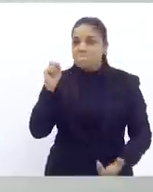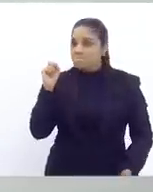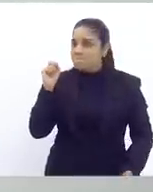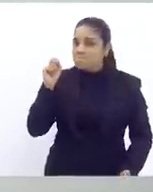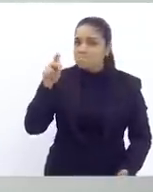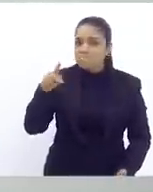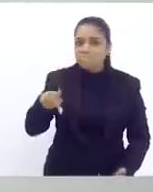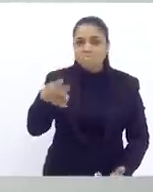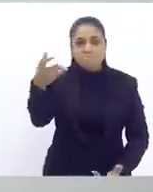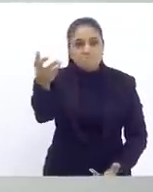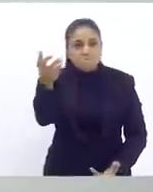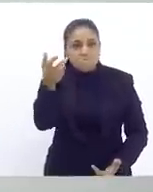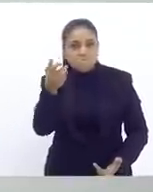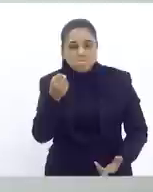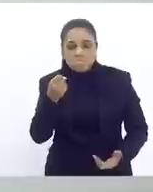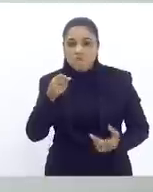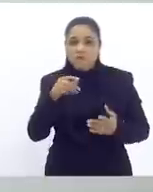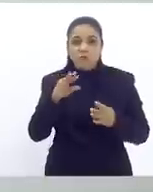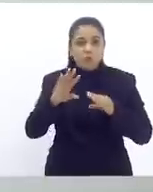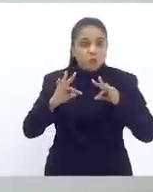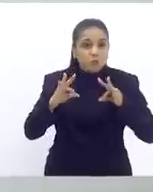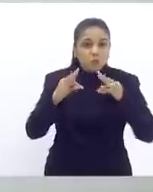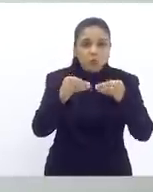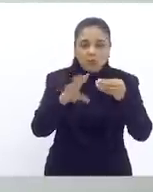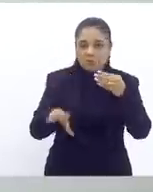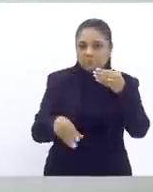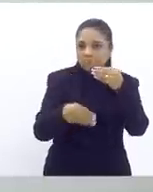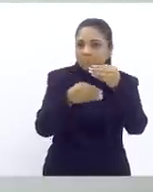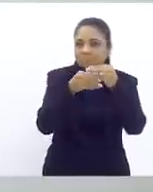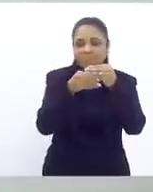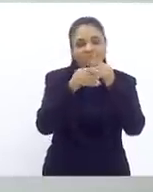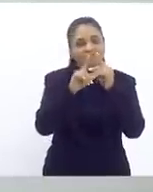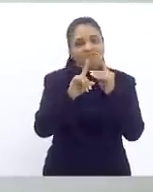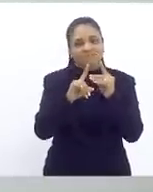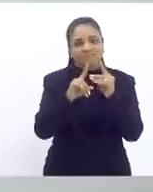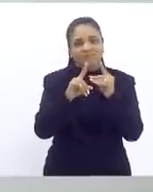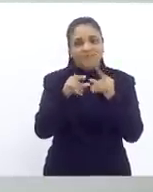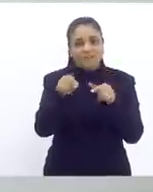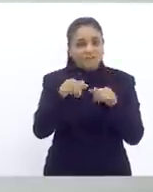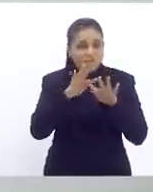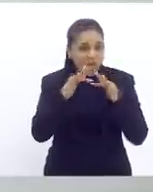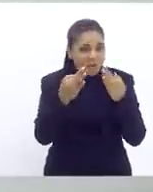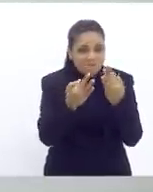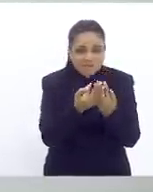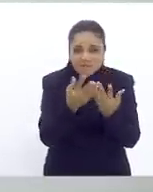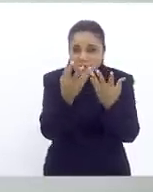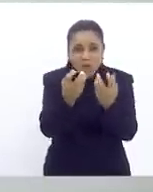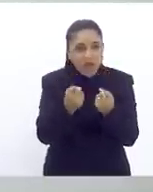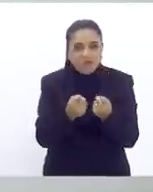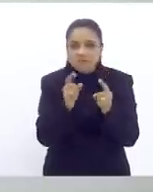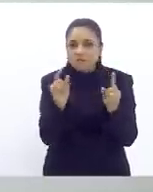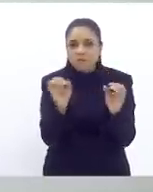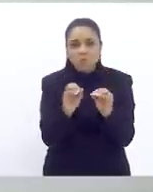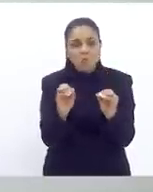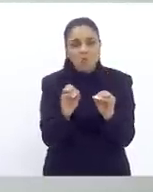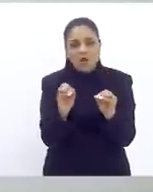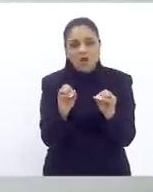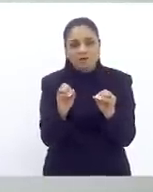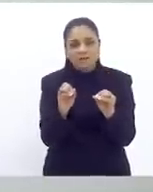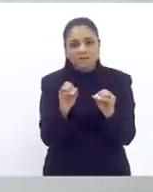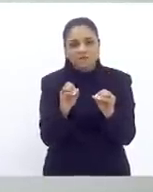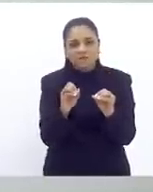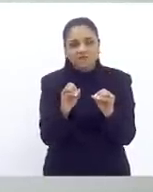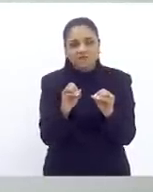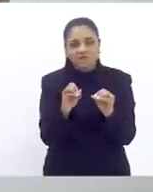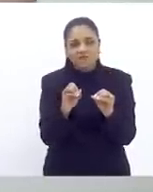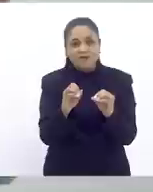esses familiares não estão recebendo a gente tá dando um calote nas famílias é de quem foi para